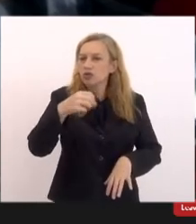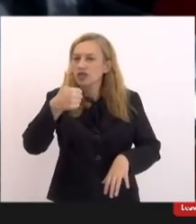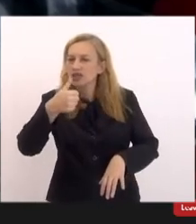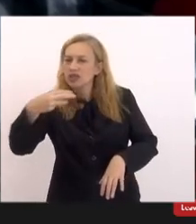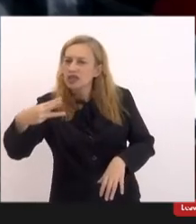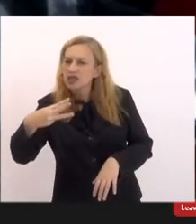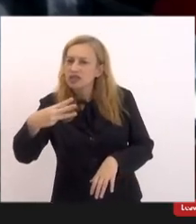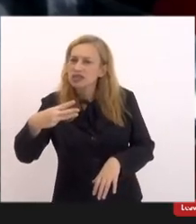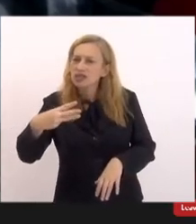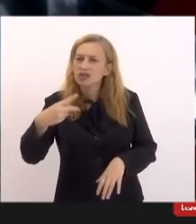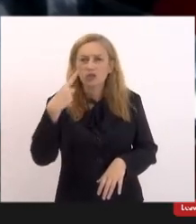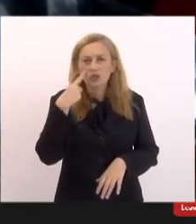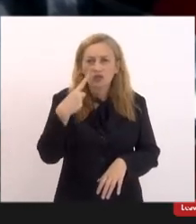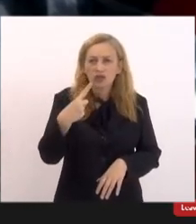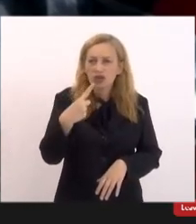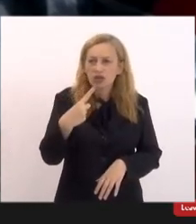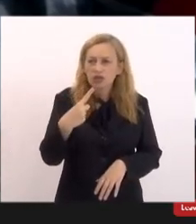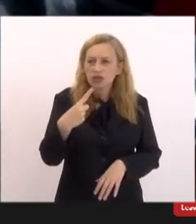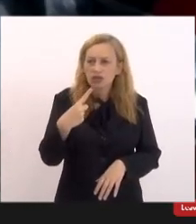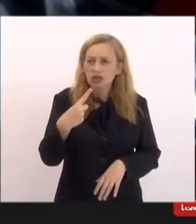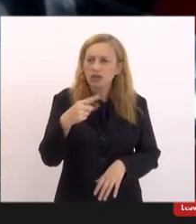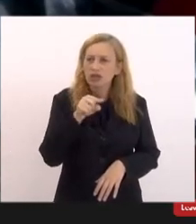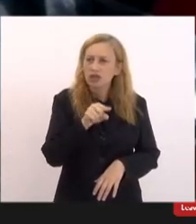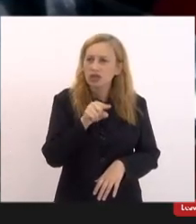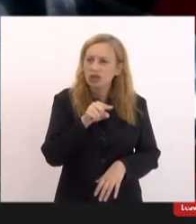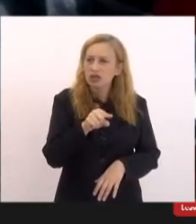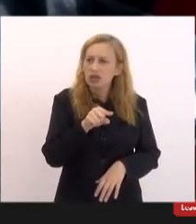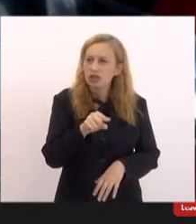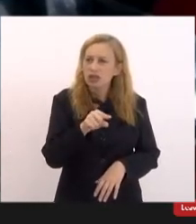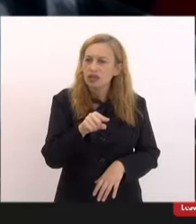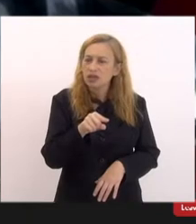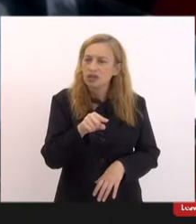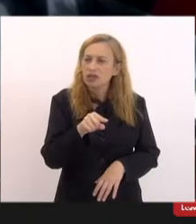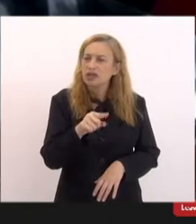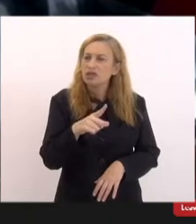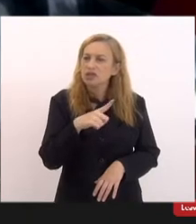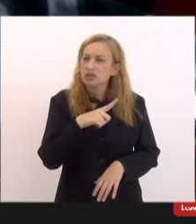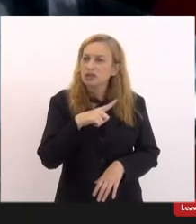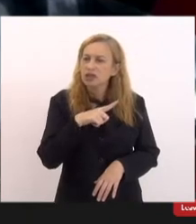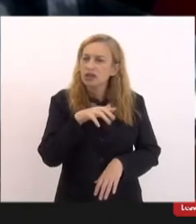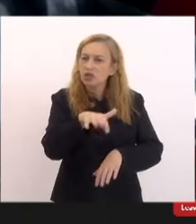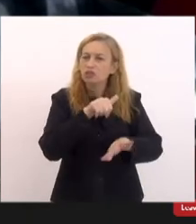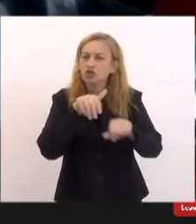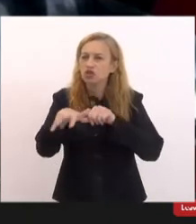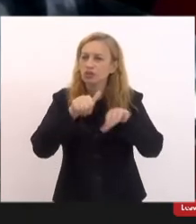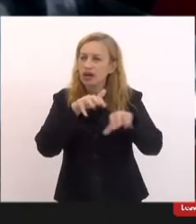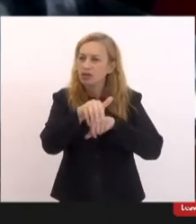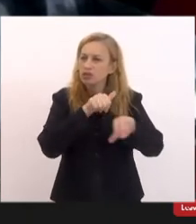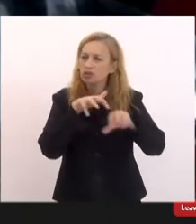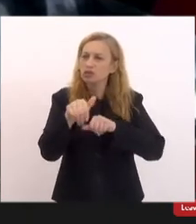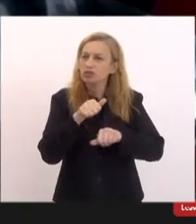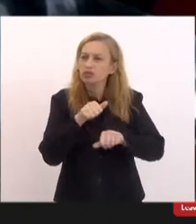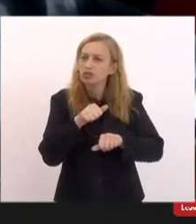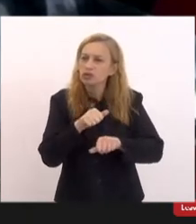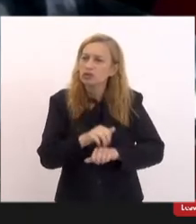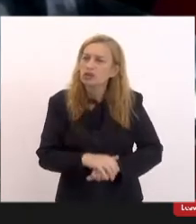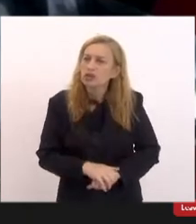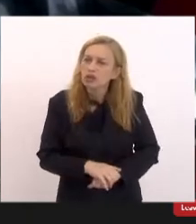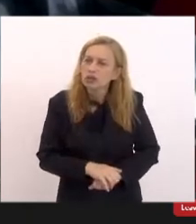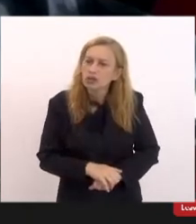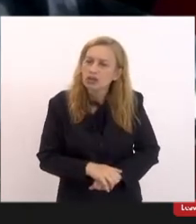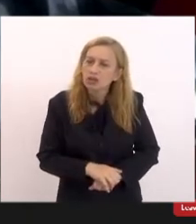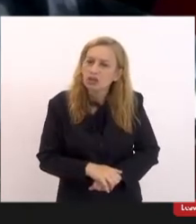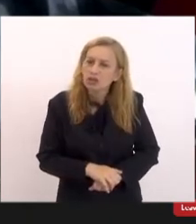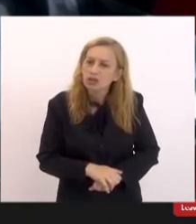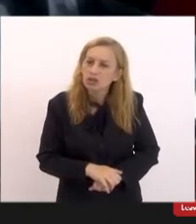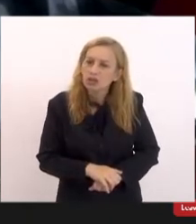2013, nós estamos fazendo um levantamento aqui no SEDU, para ver a viabilidade de convocá-los. E